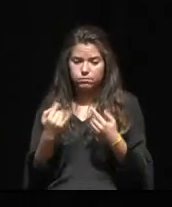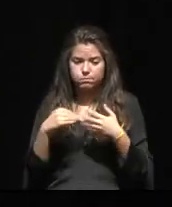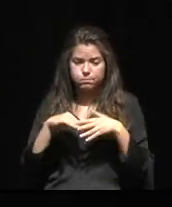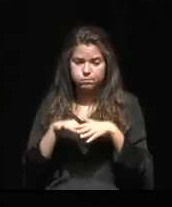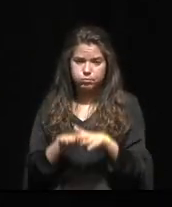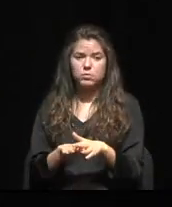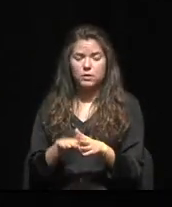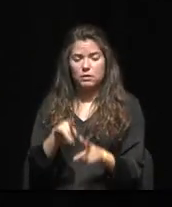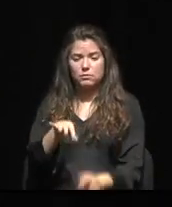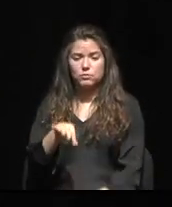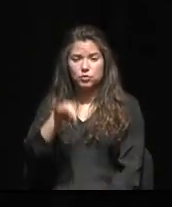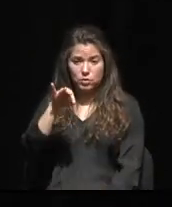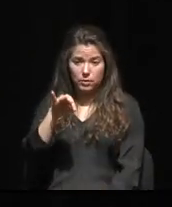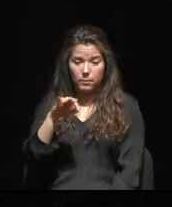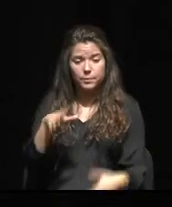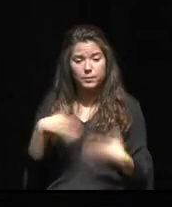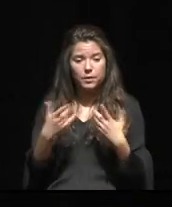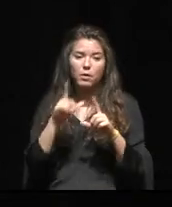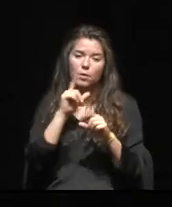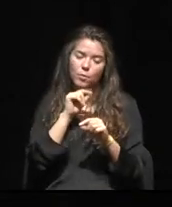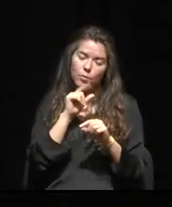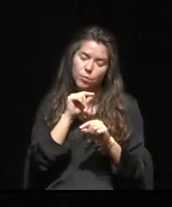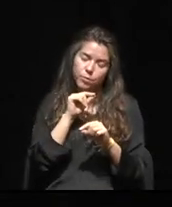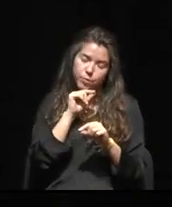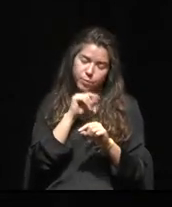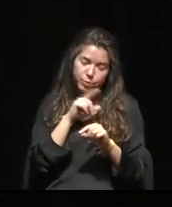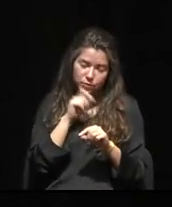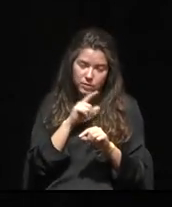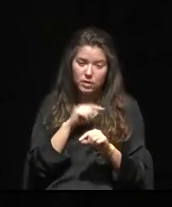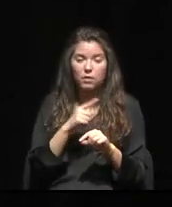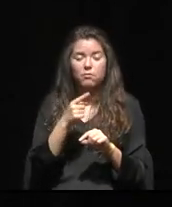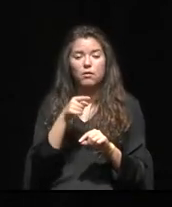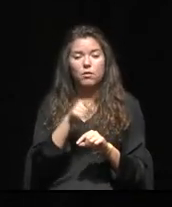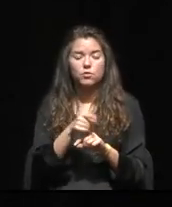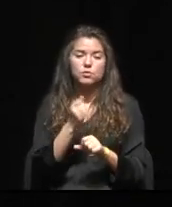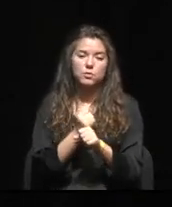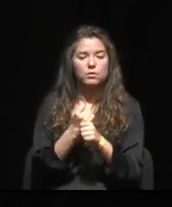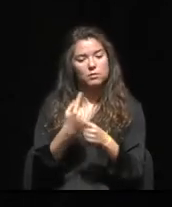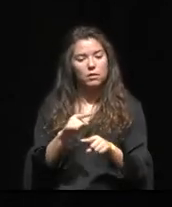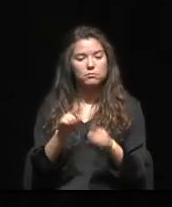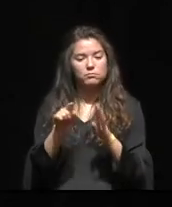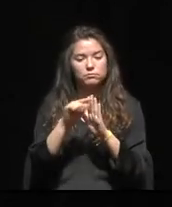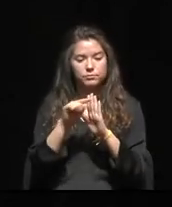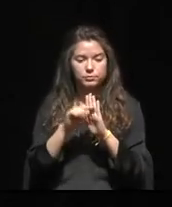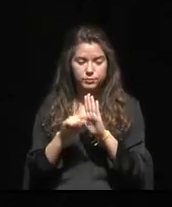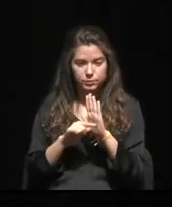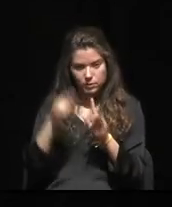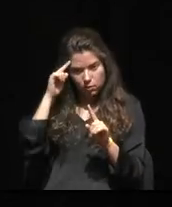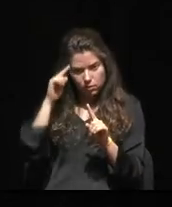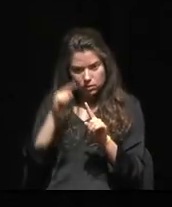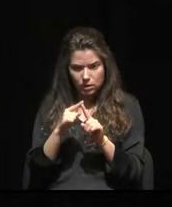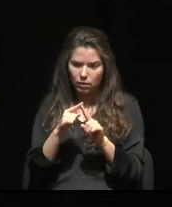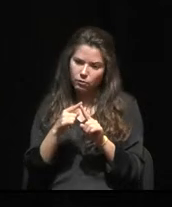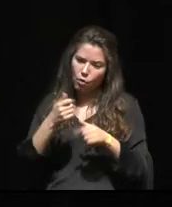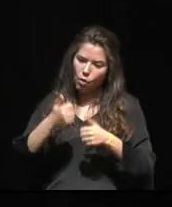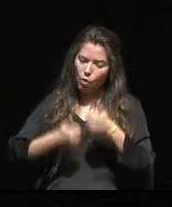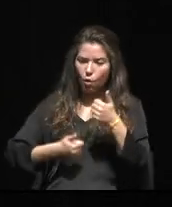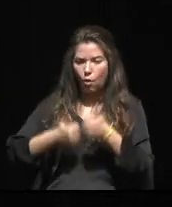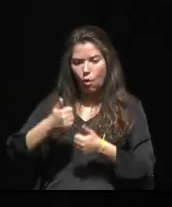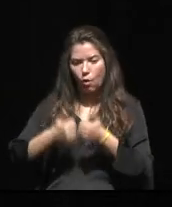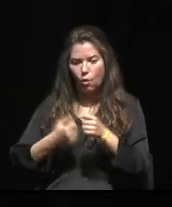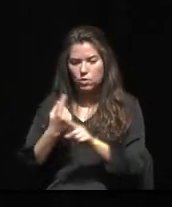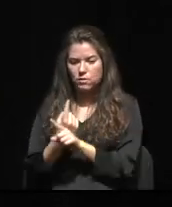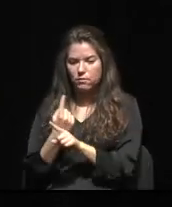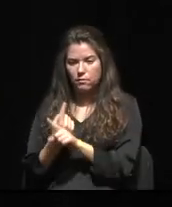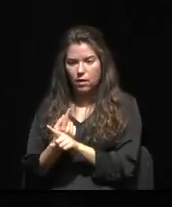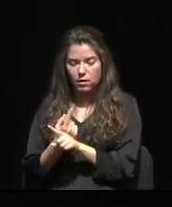o trabalhador optou podendo ainda os trabalhadores que reunissem os requisitos para esse efeito candidatar-se a procedimentos concursais para a carreira